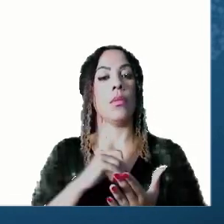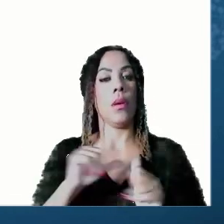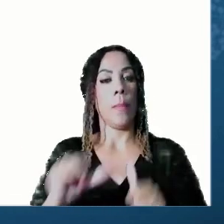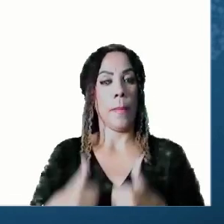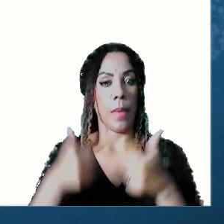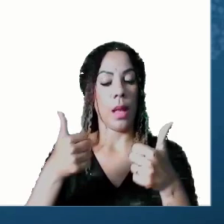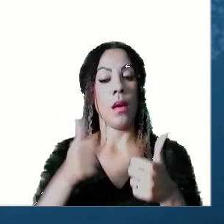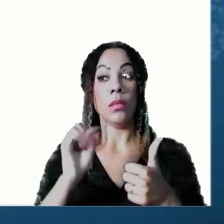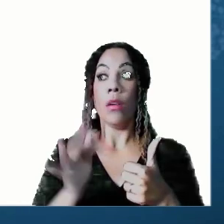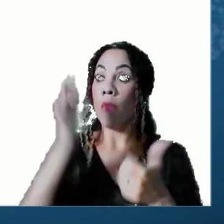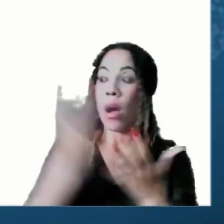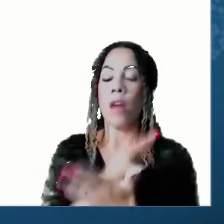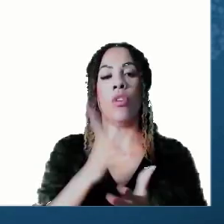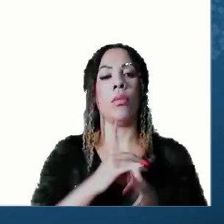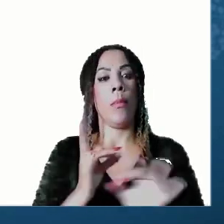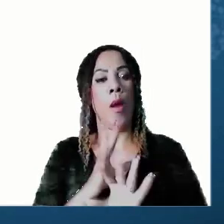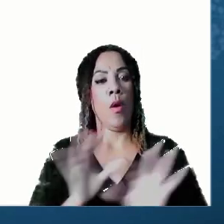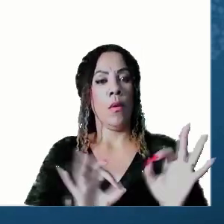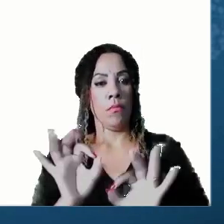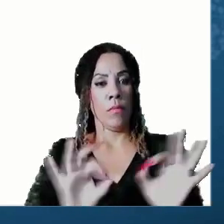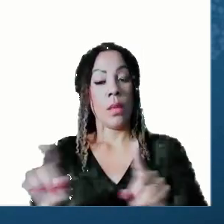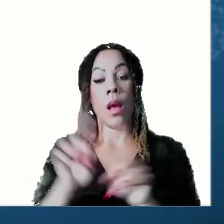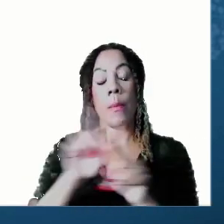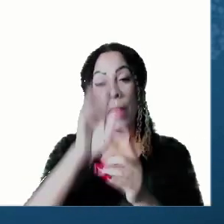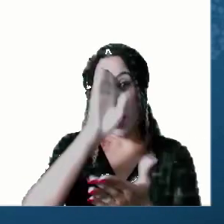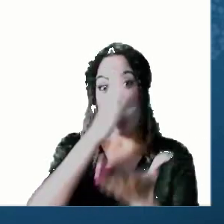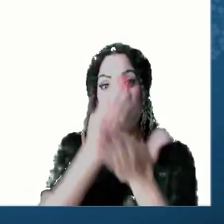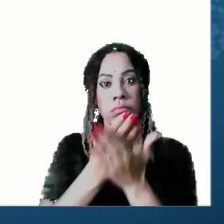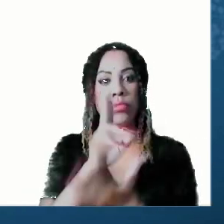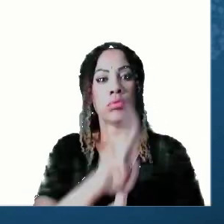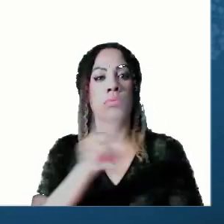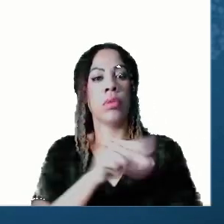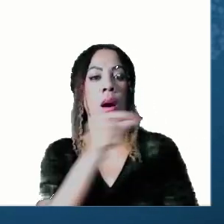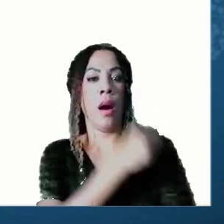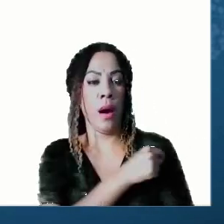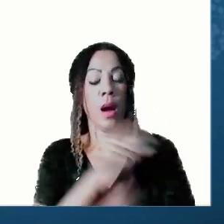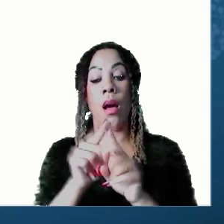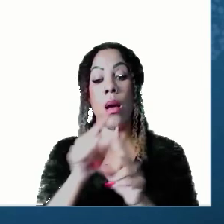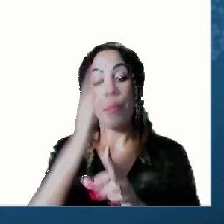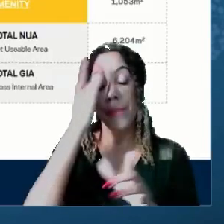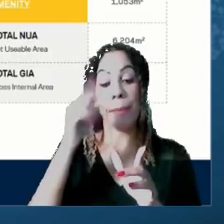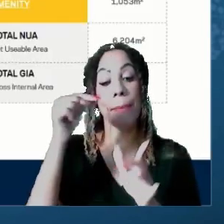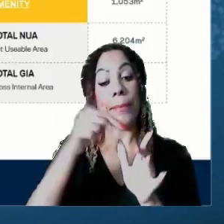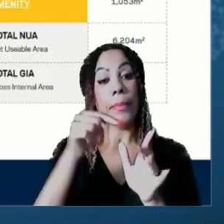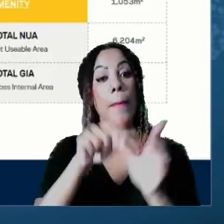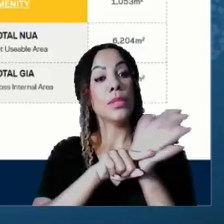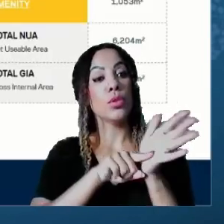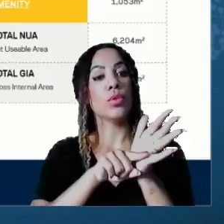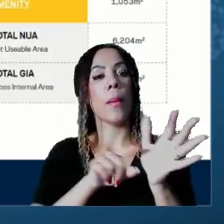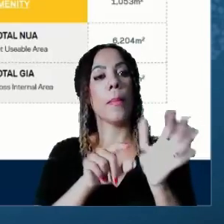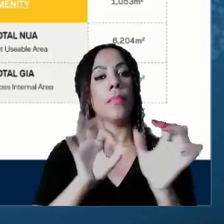bem preparados, incluindo a confiança na aplicação da vacina e para que as pessoas estejam